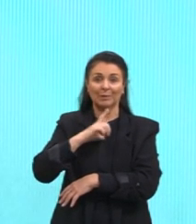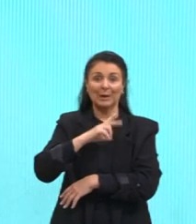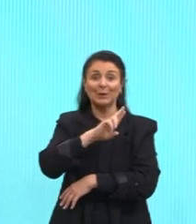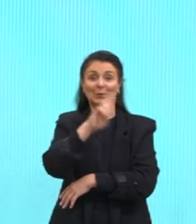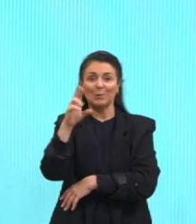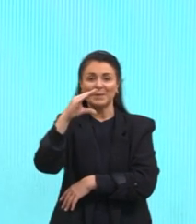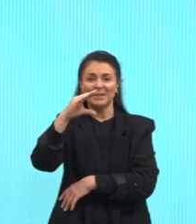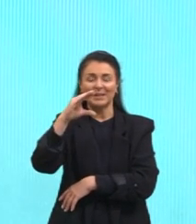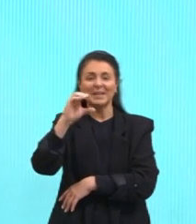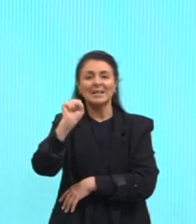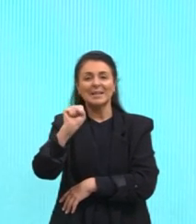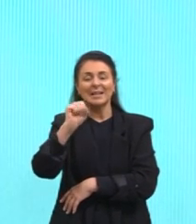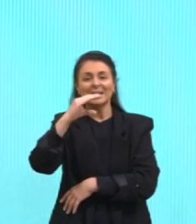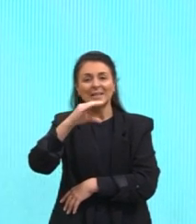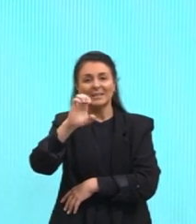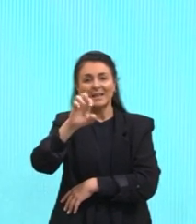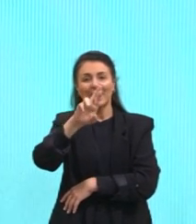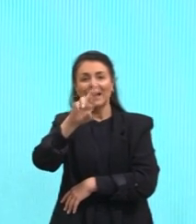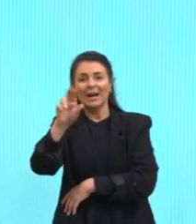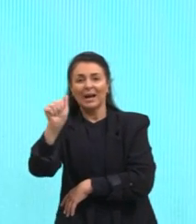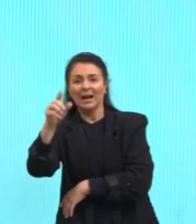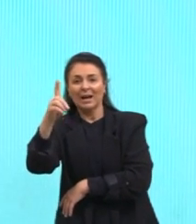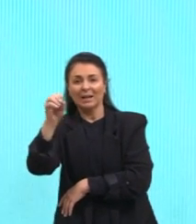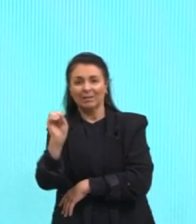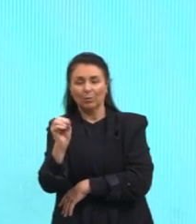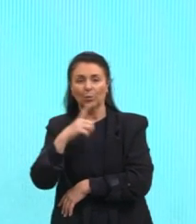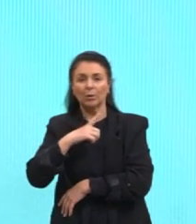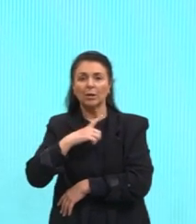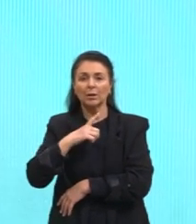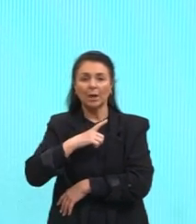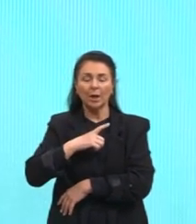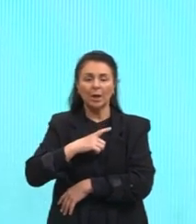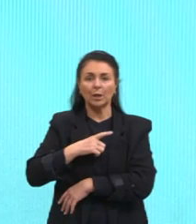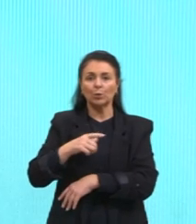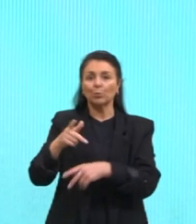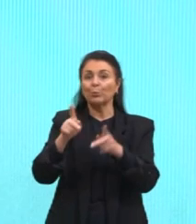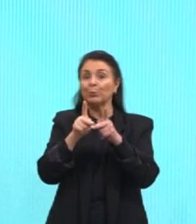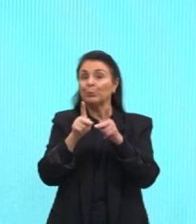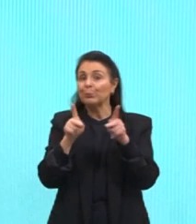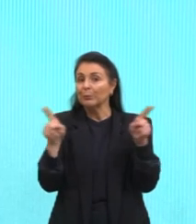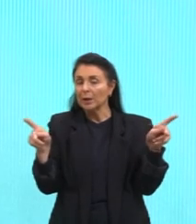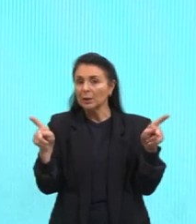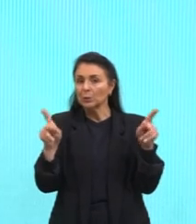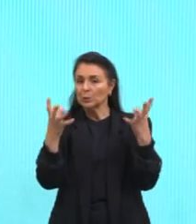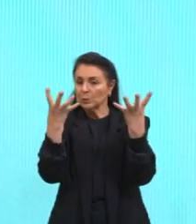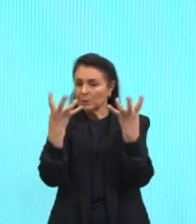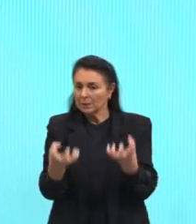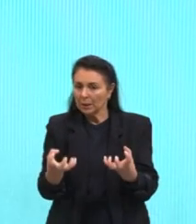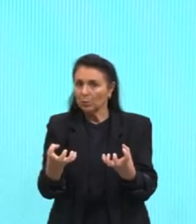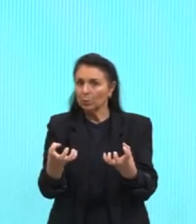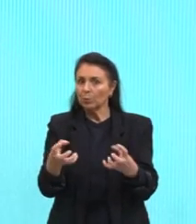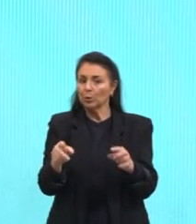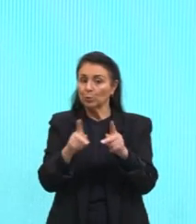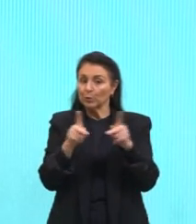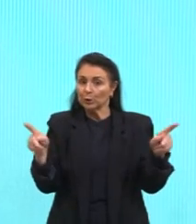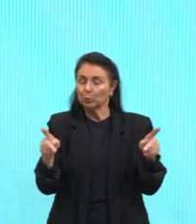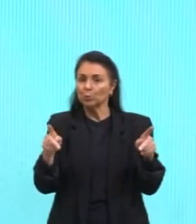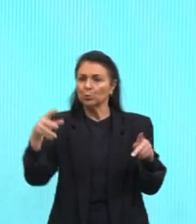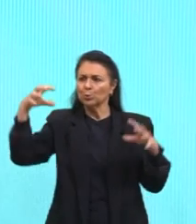aula sobre os biomas brasileiros mas olha lá ó possui então uma estação seca e outra chuvosa é bem bem bem